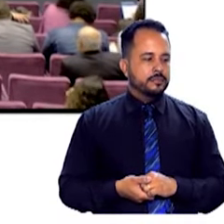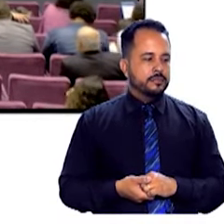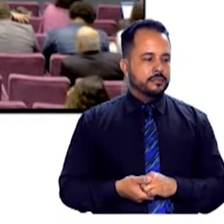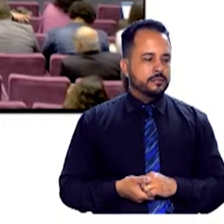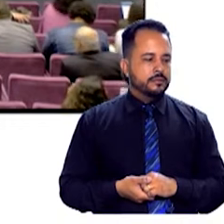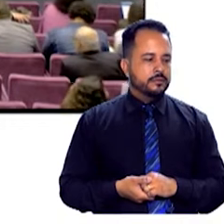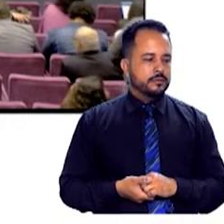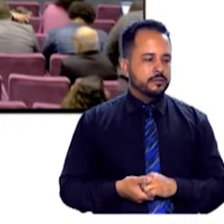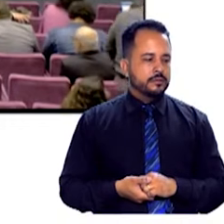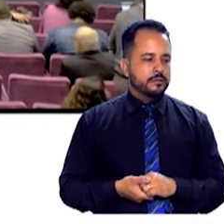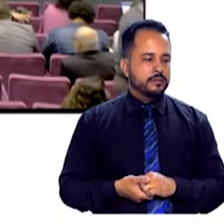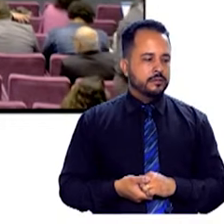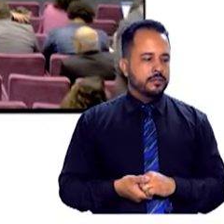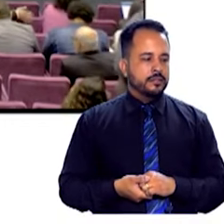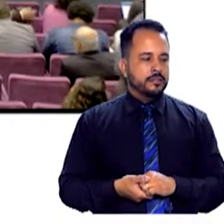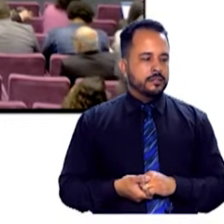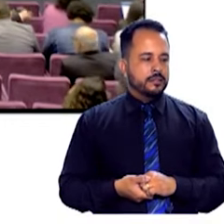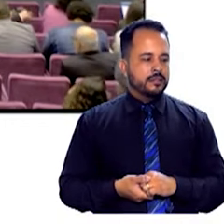p